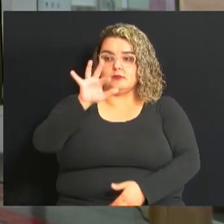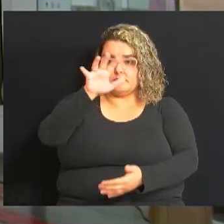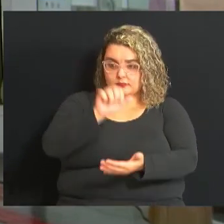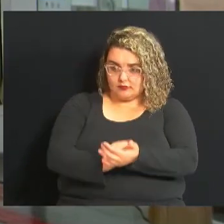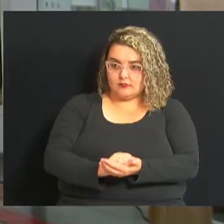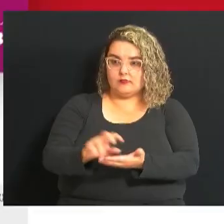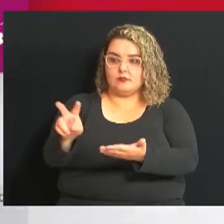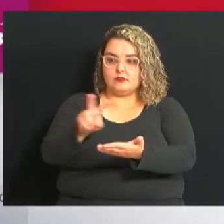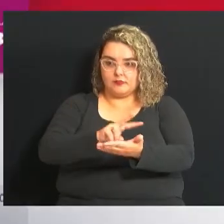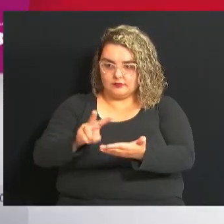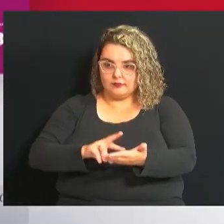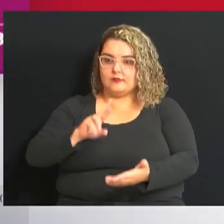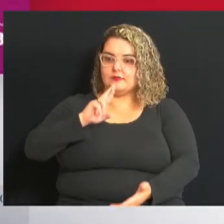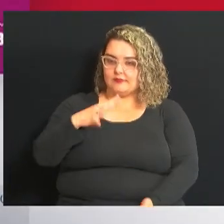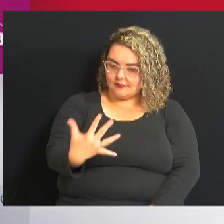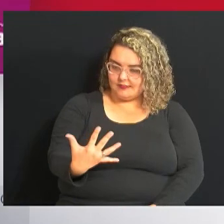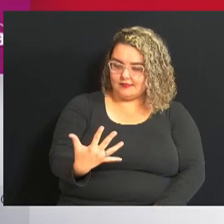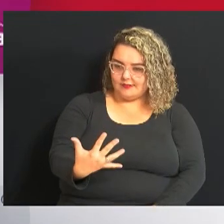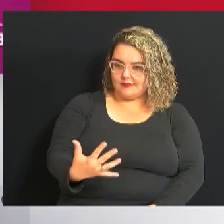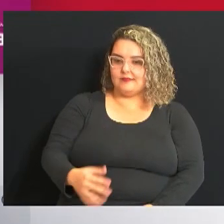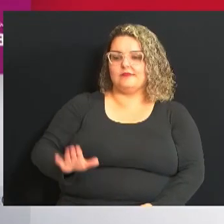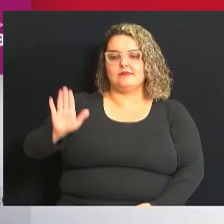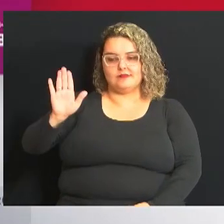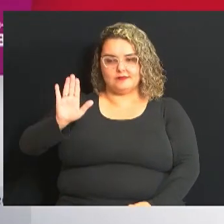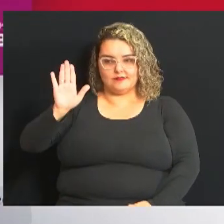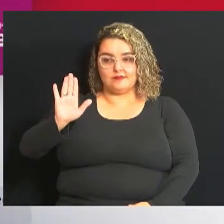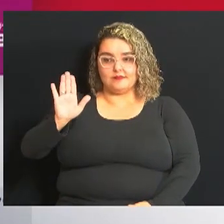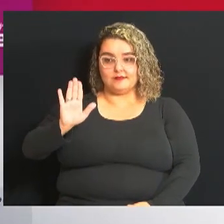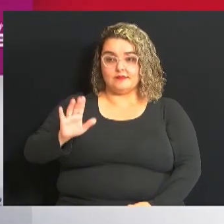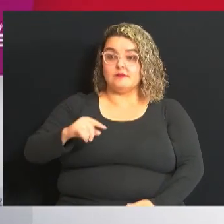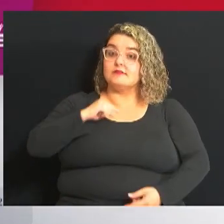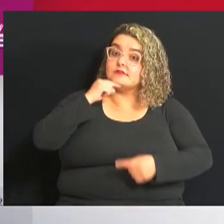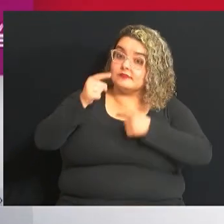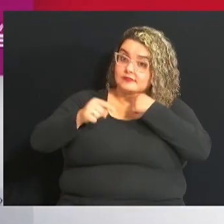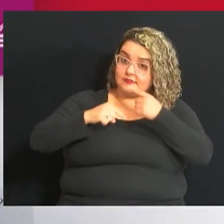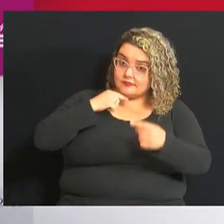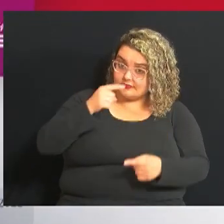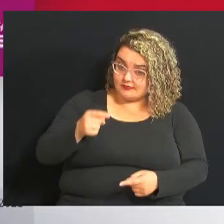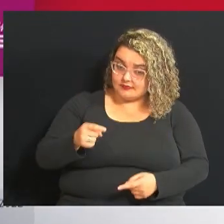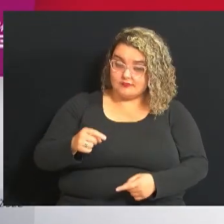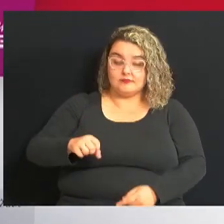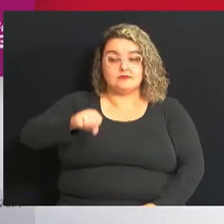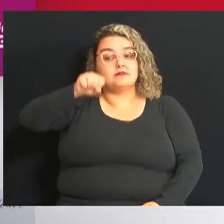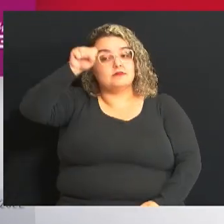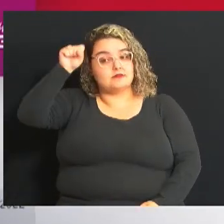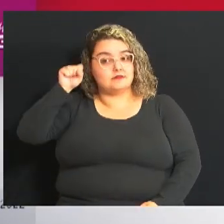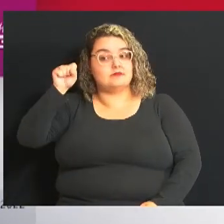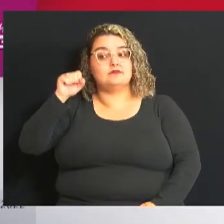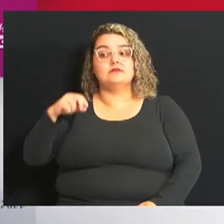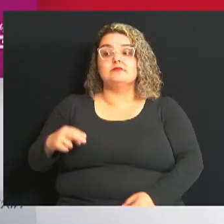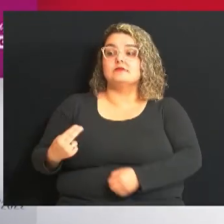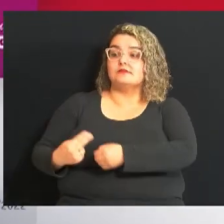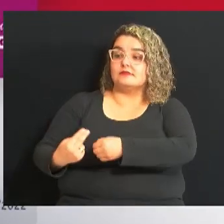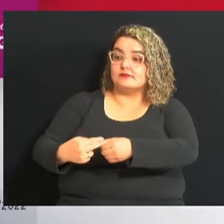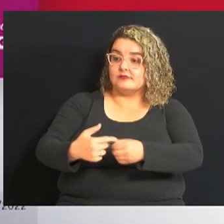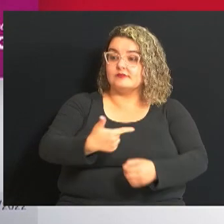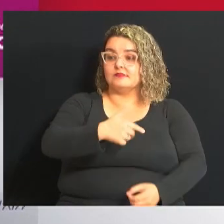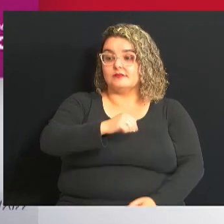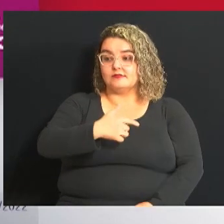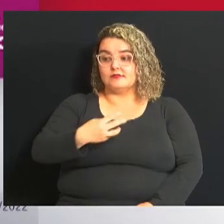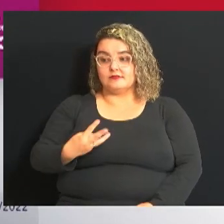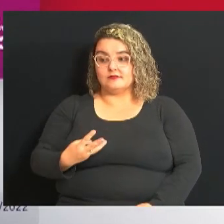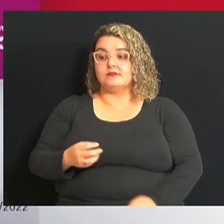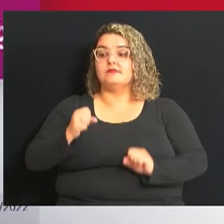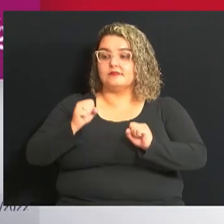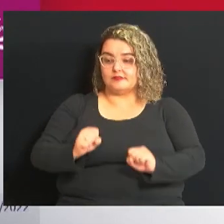questões e resolverem. Os candidatos que ainda tiverem dúvidas sobre o vestibular Unicamp 2023 podem consultar